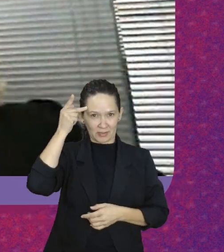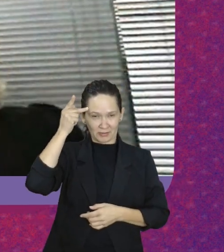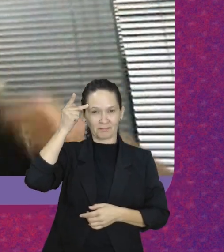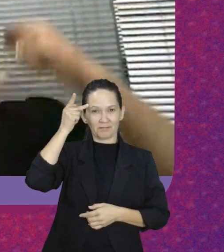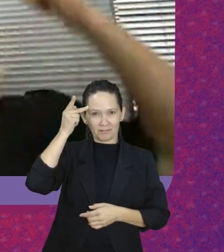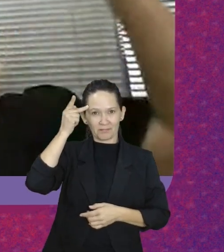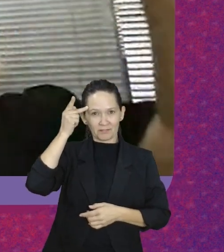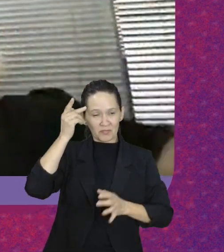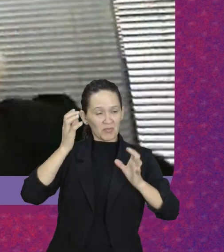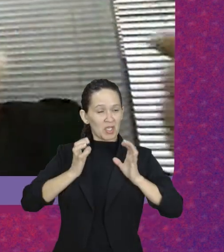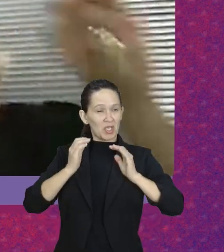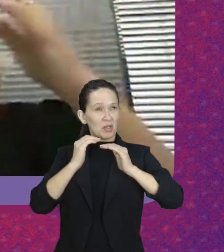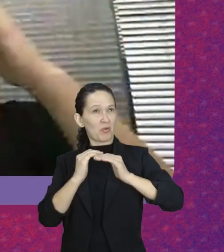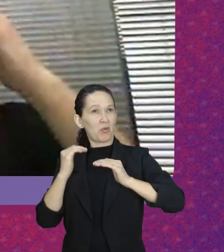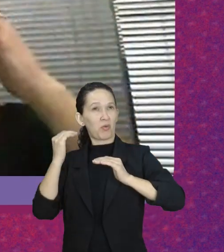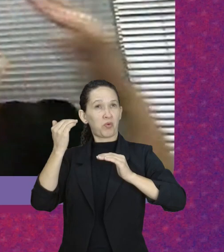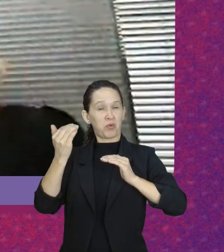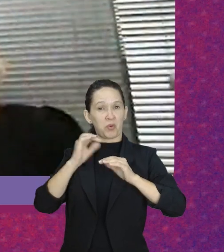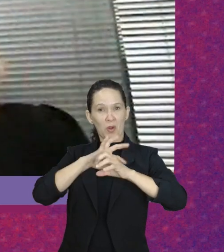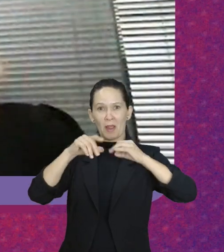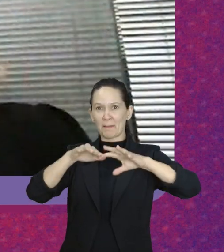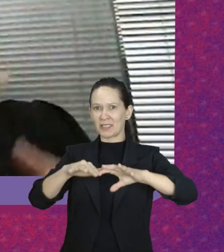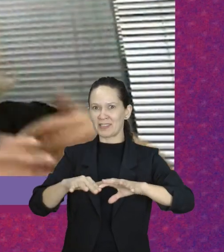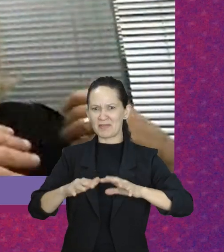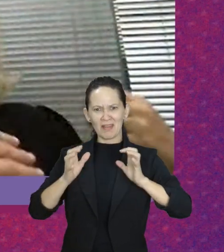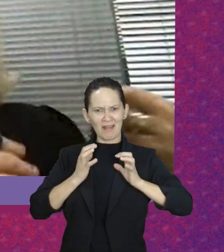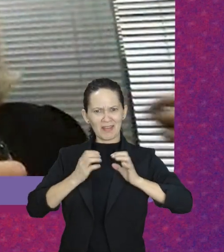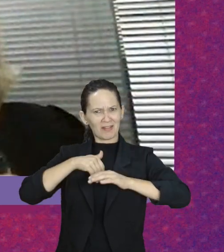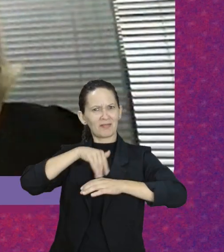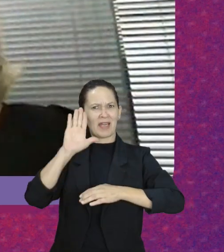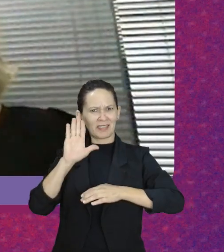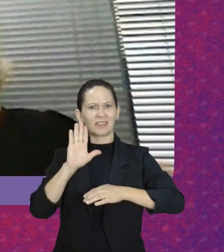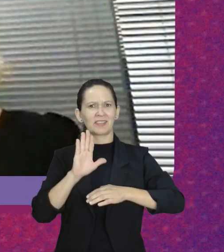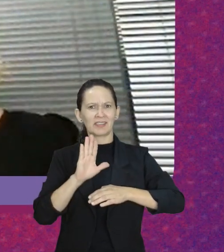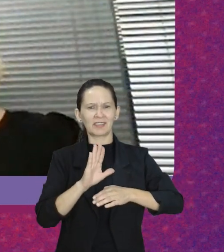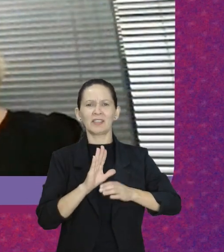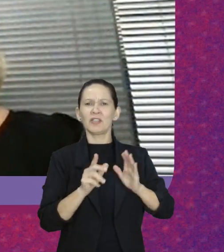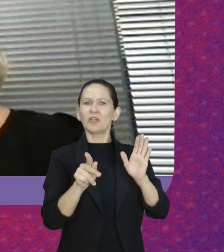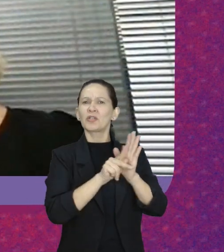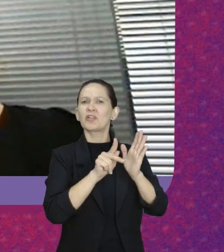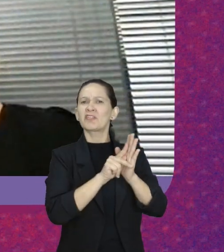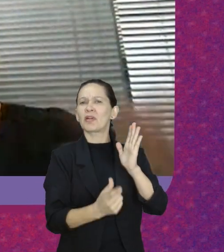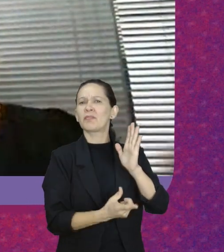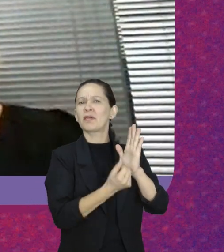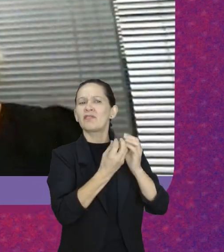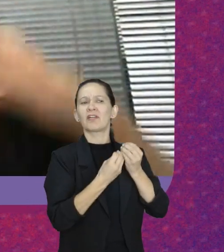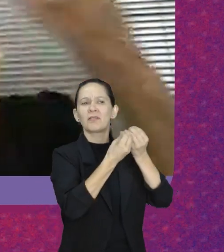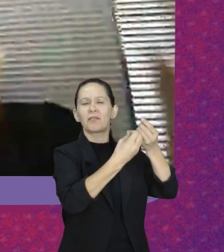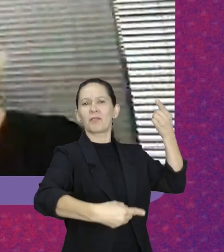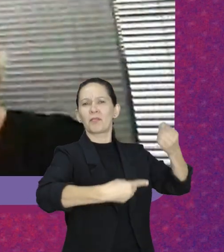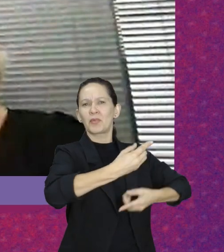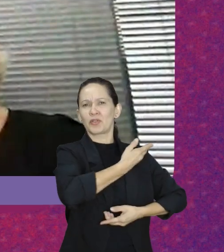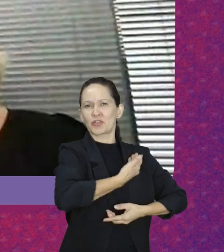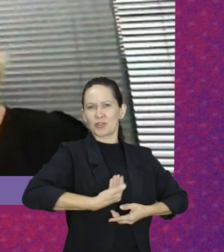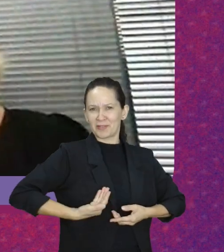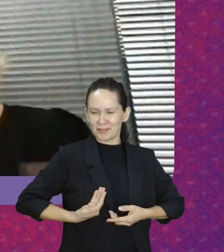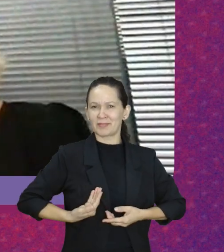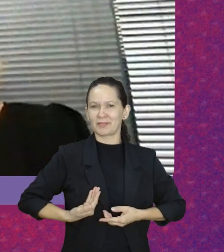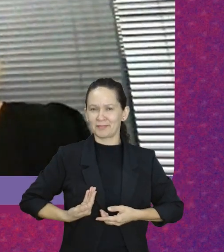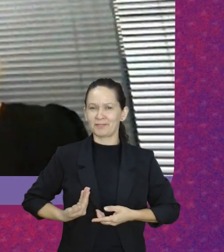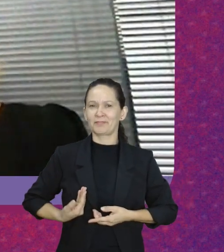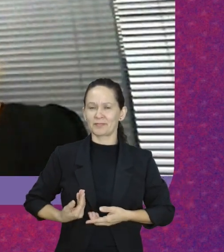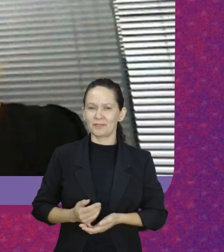né, ganharam durante a pandemia muito mais do que os recursos que são destinados para as políticas públicas, inclusive que